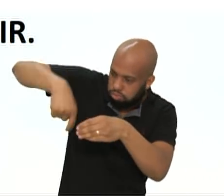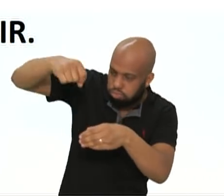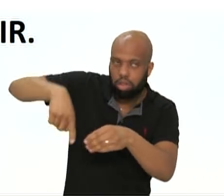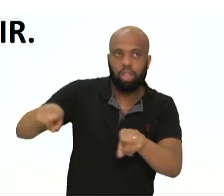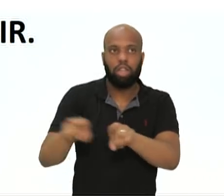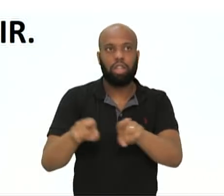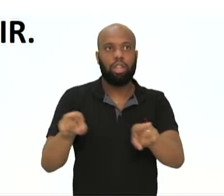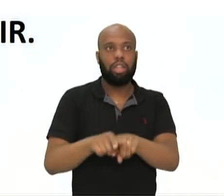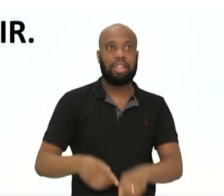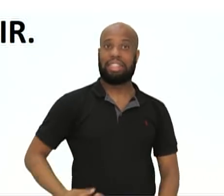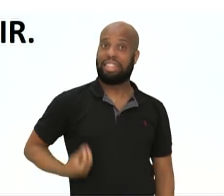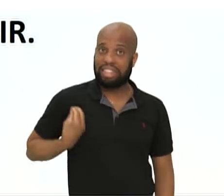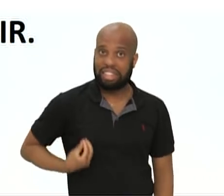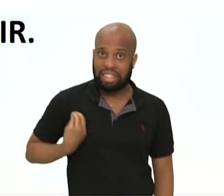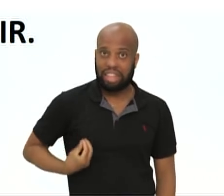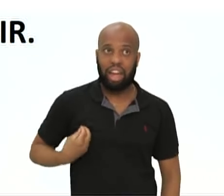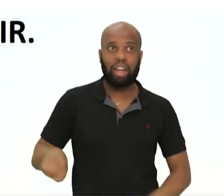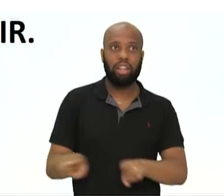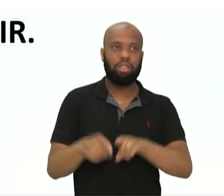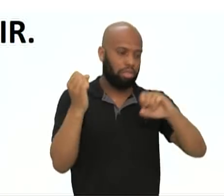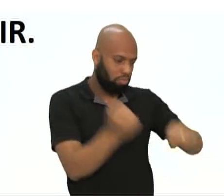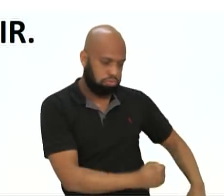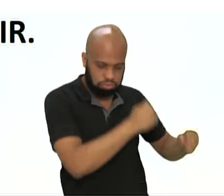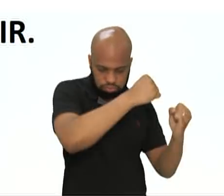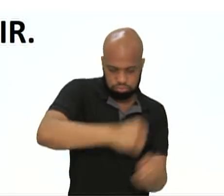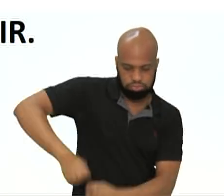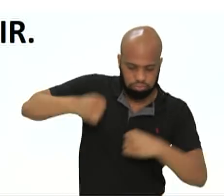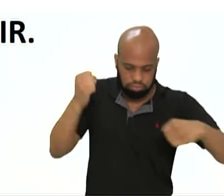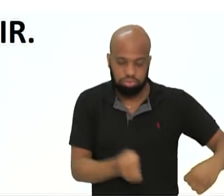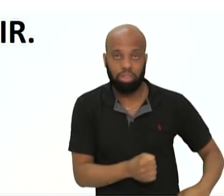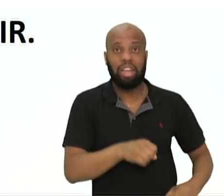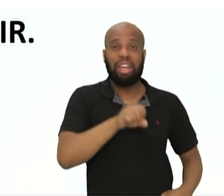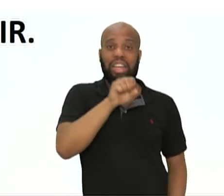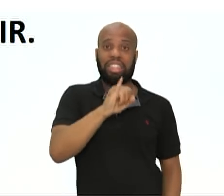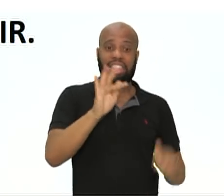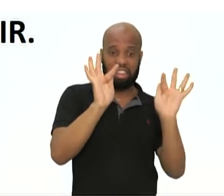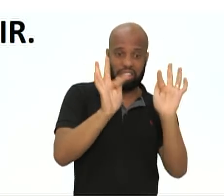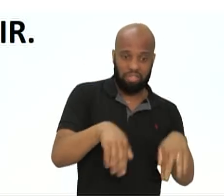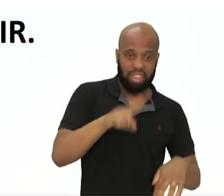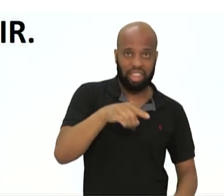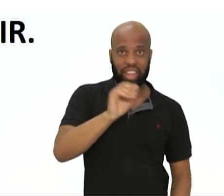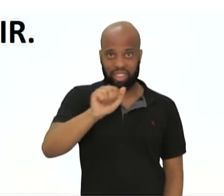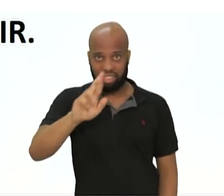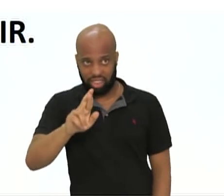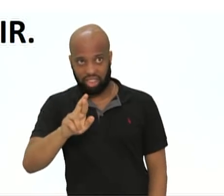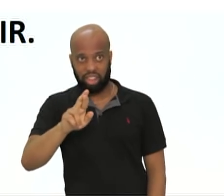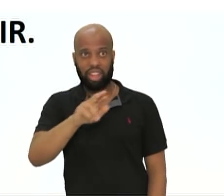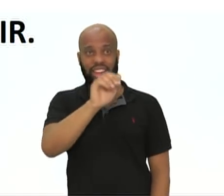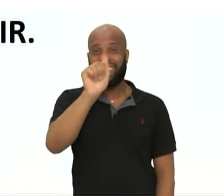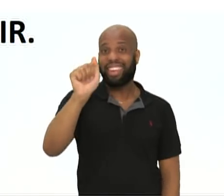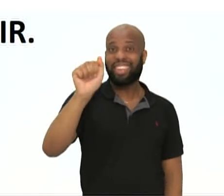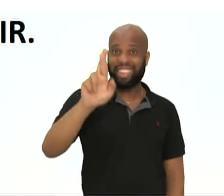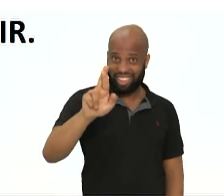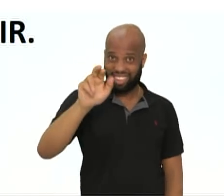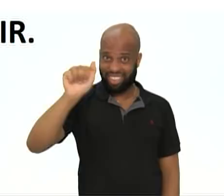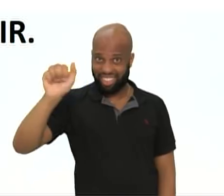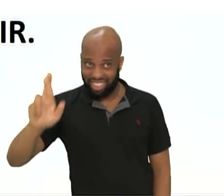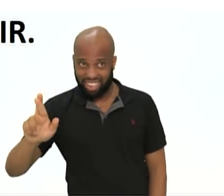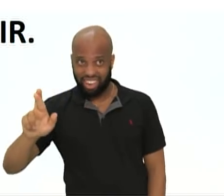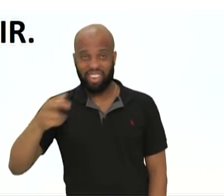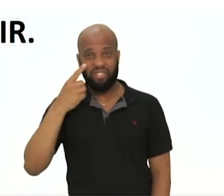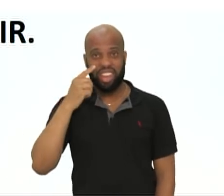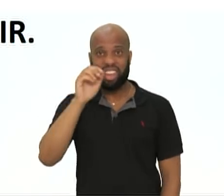plantar, estar, remar. Então, terminou em ar? Veja, ar,